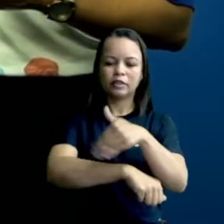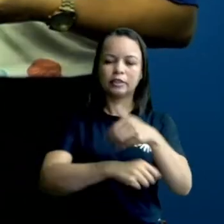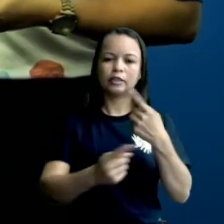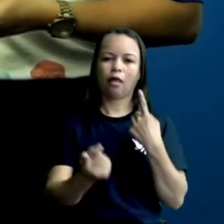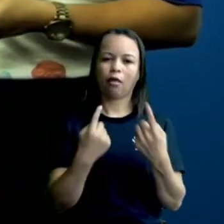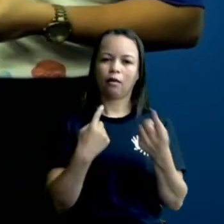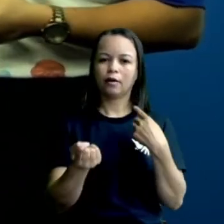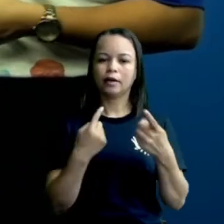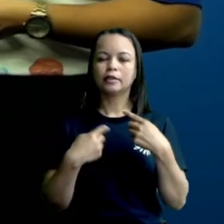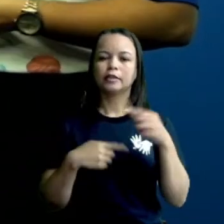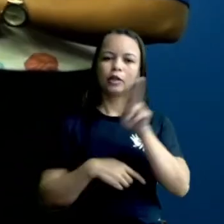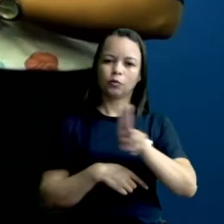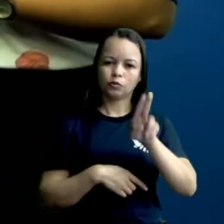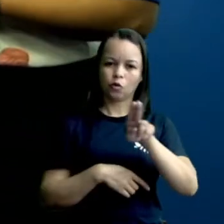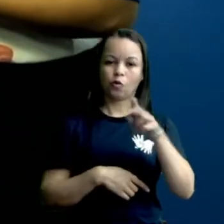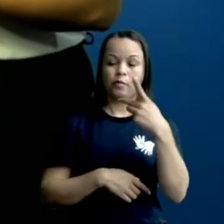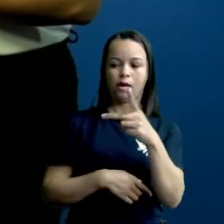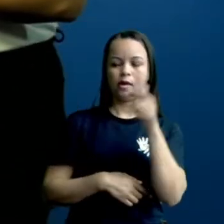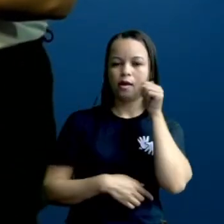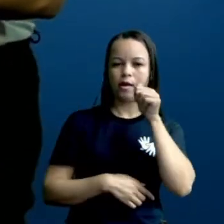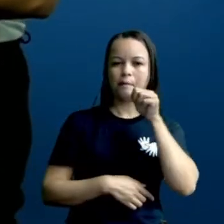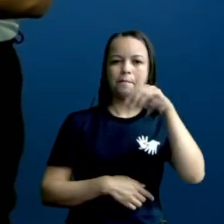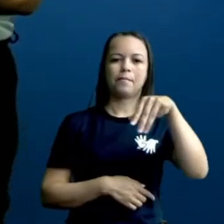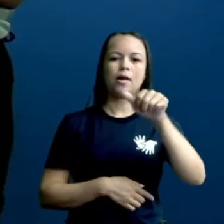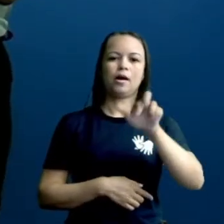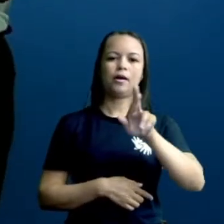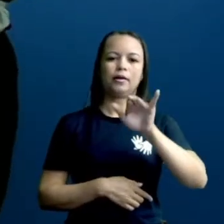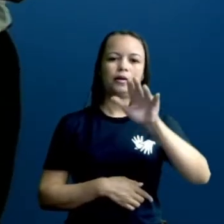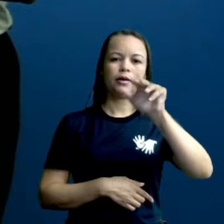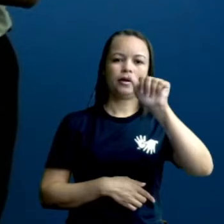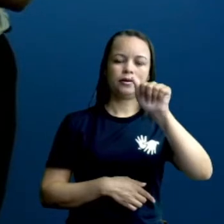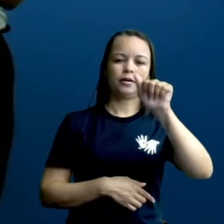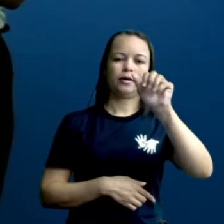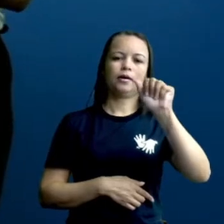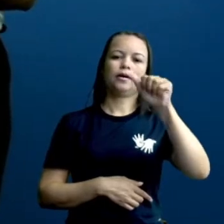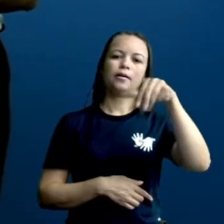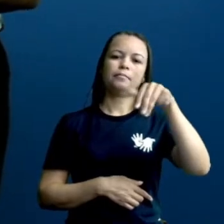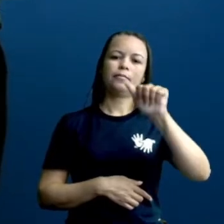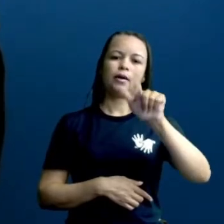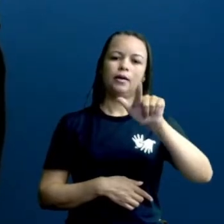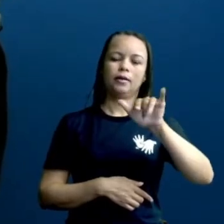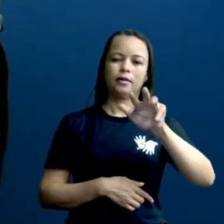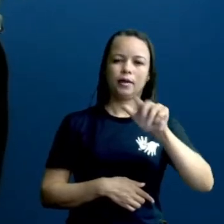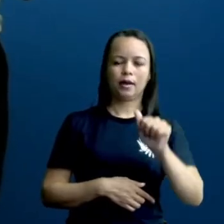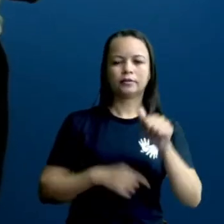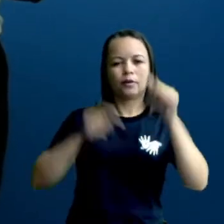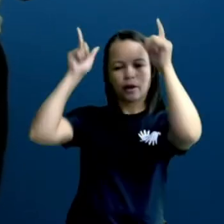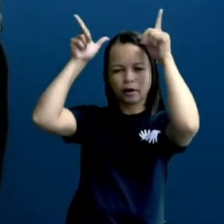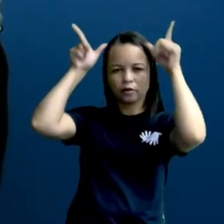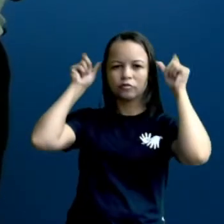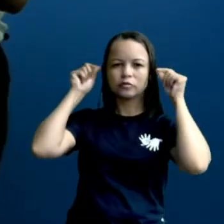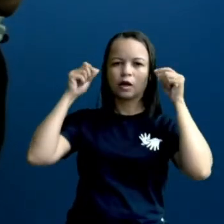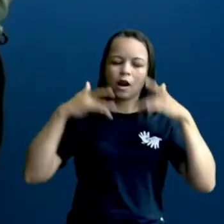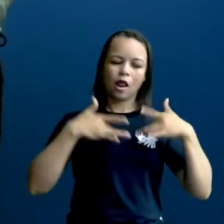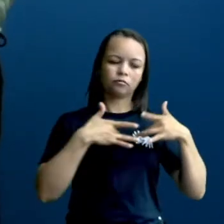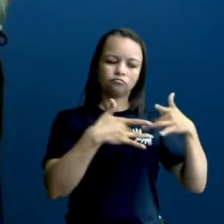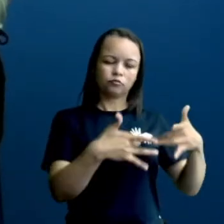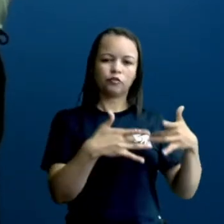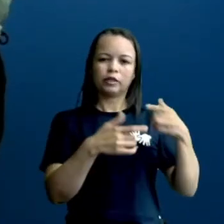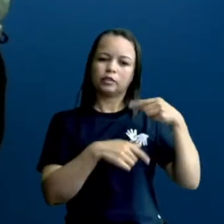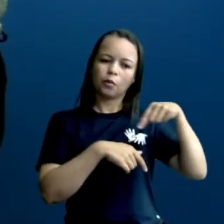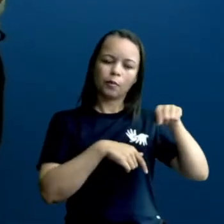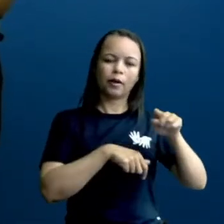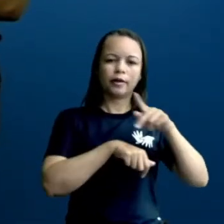foi homenageada. Mariana, ela foi voluntariamente, ela era enfermeira, então voluntariamente ela se ofereceu